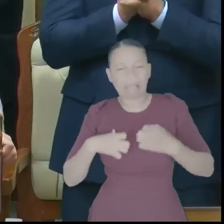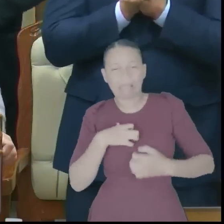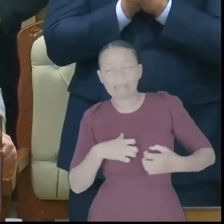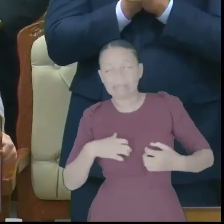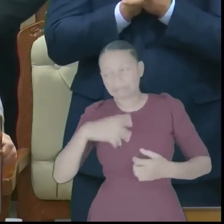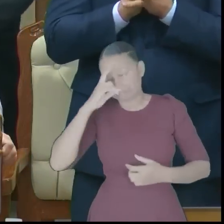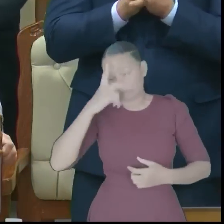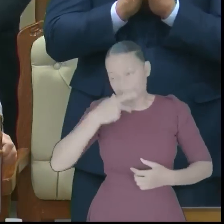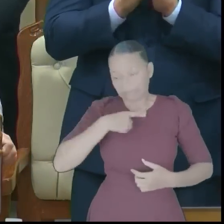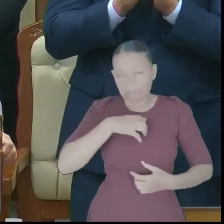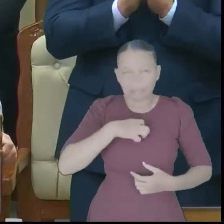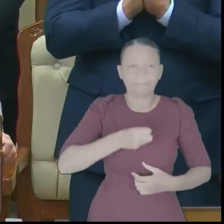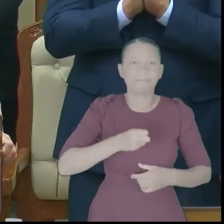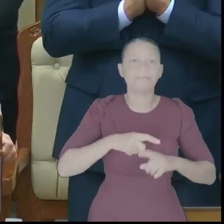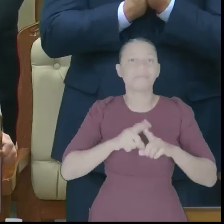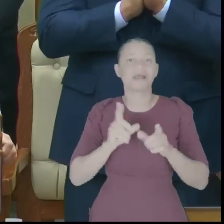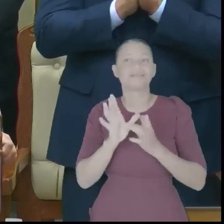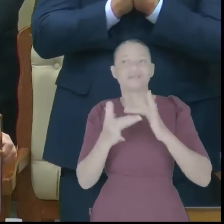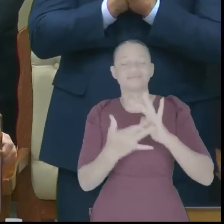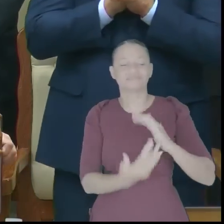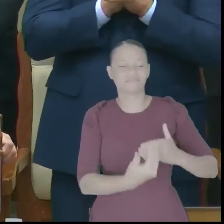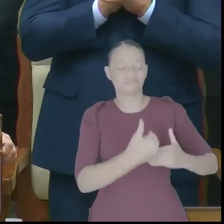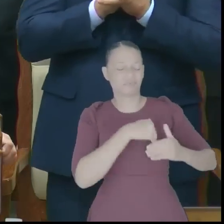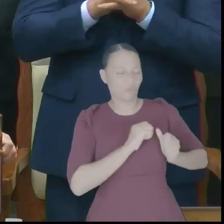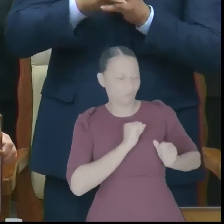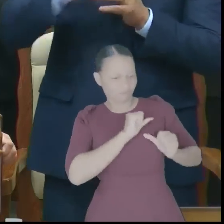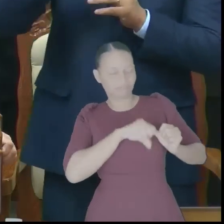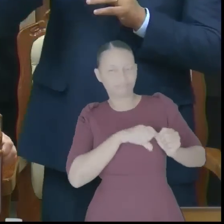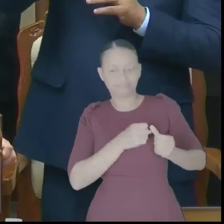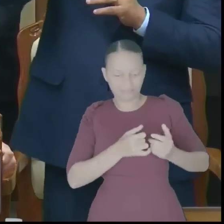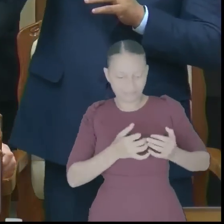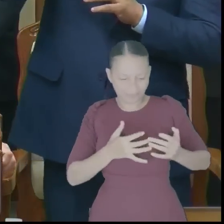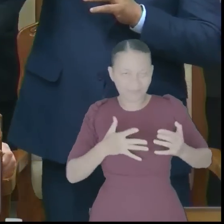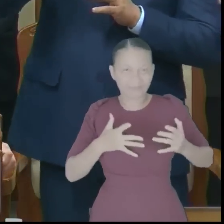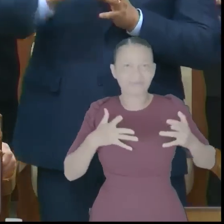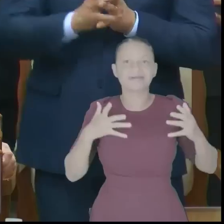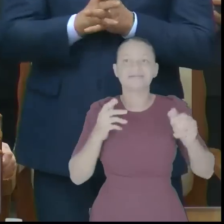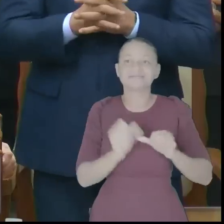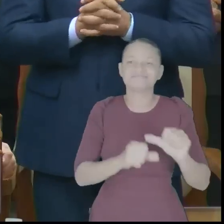morrer. Mas quando Cristo entrou, a história de nós todos mudou.